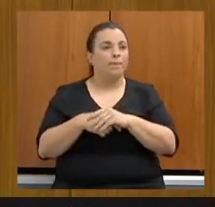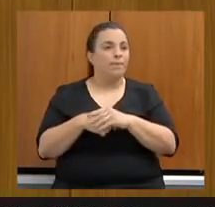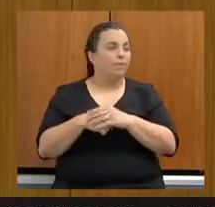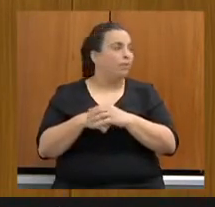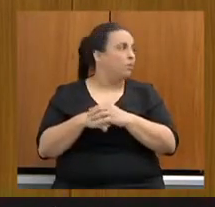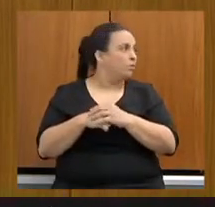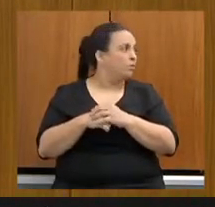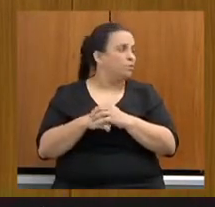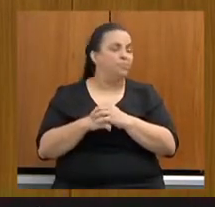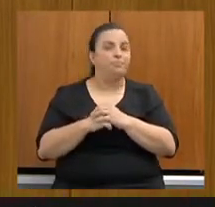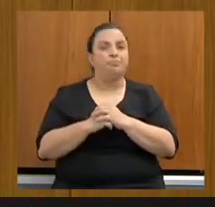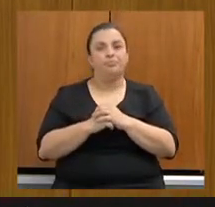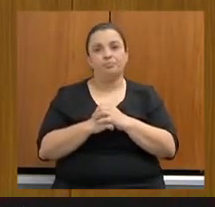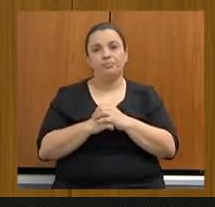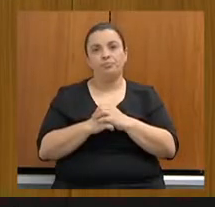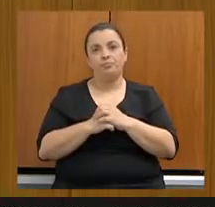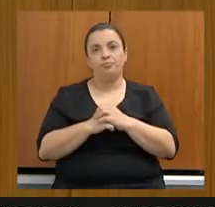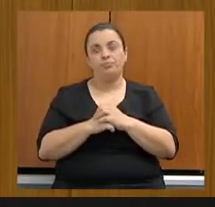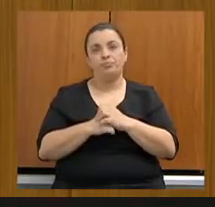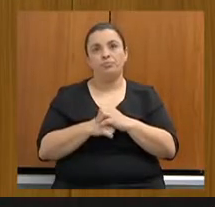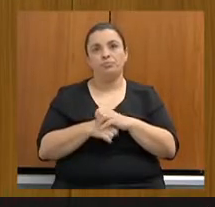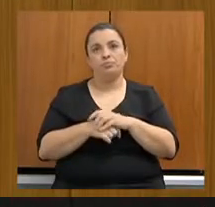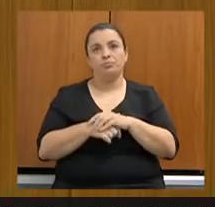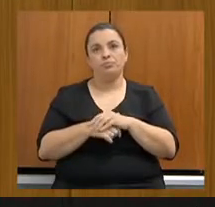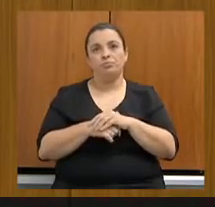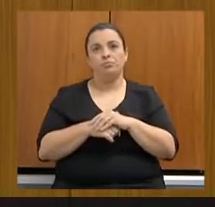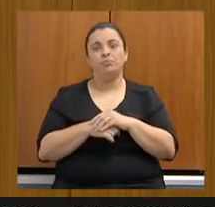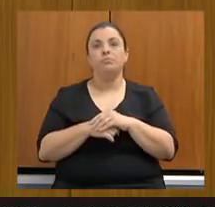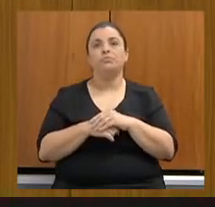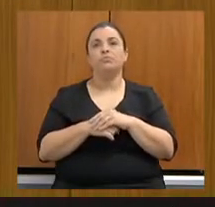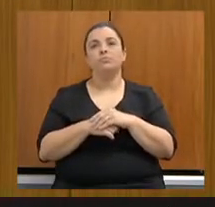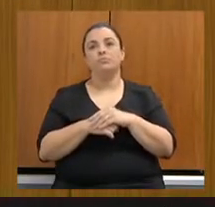Ah tá Tá bom eu